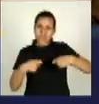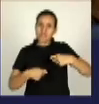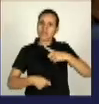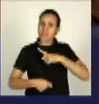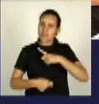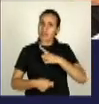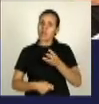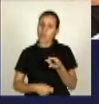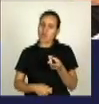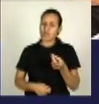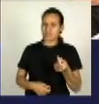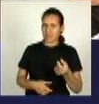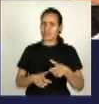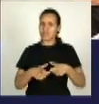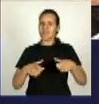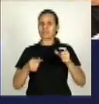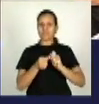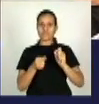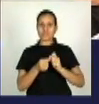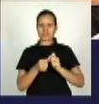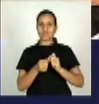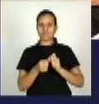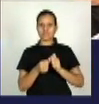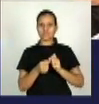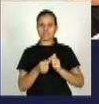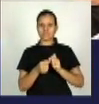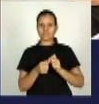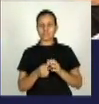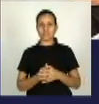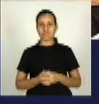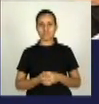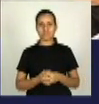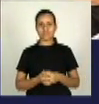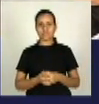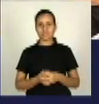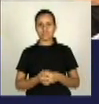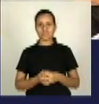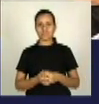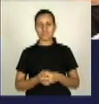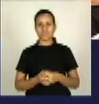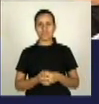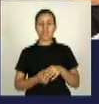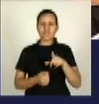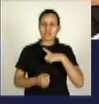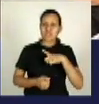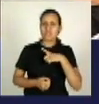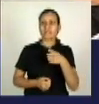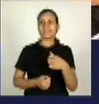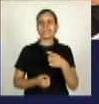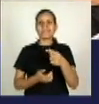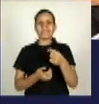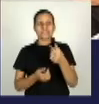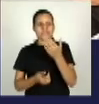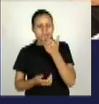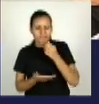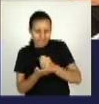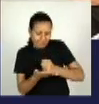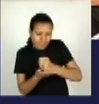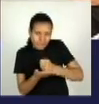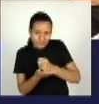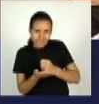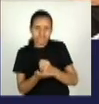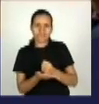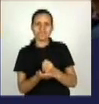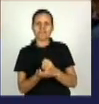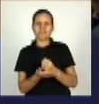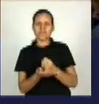o antibiótico ele tem que ter uma certa quantidade para ele poder fazer o efeito. Então, você tem lá um comprimidinho qualquer num ambiente, naquele